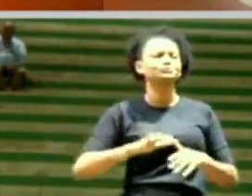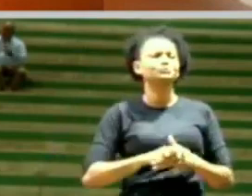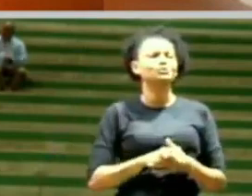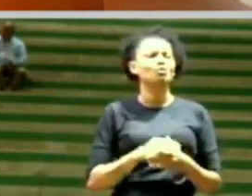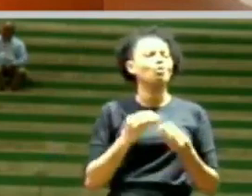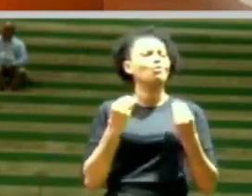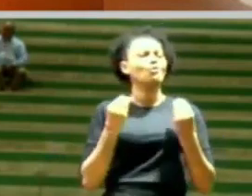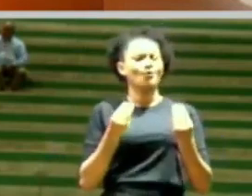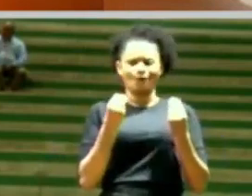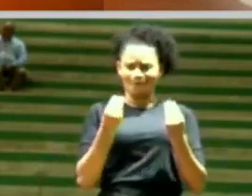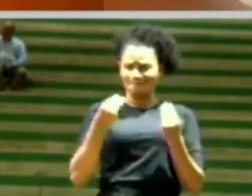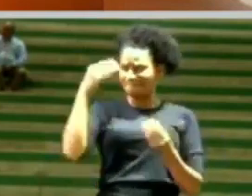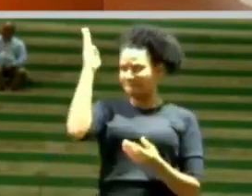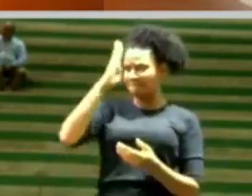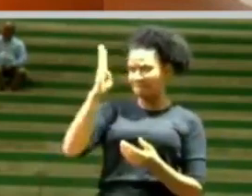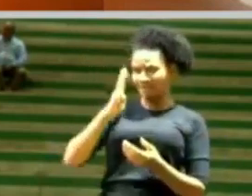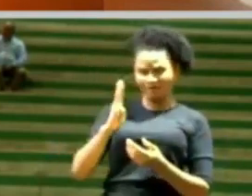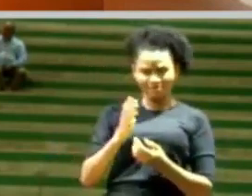como vai o Brasil?